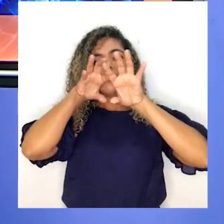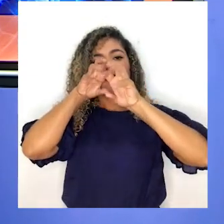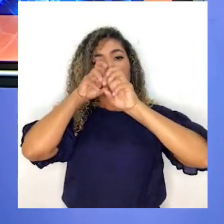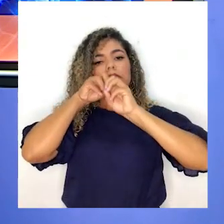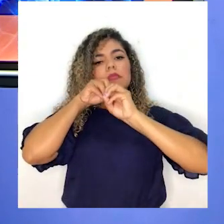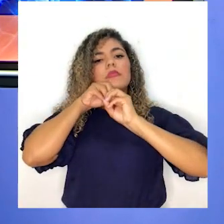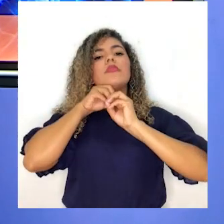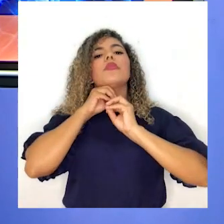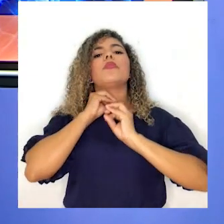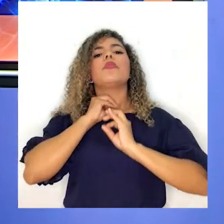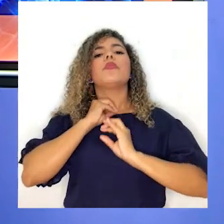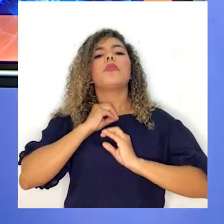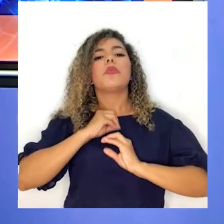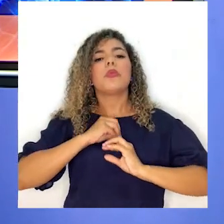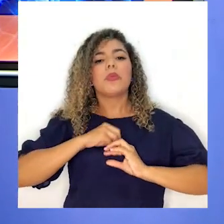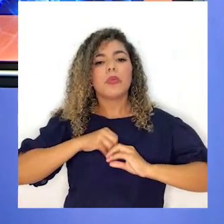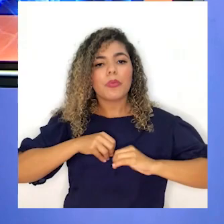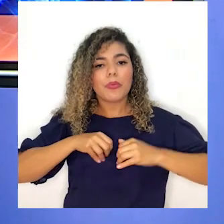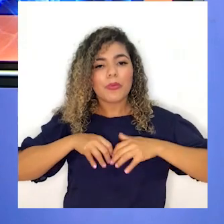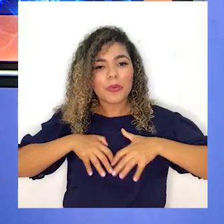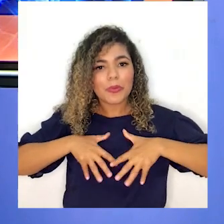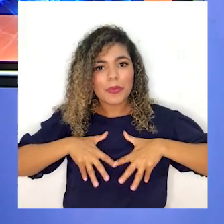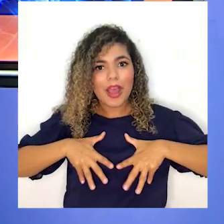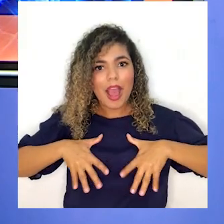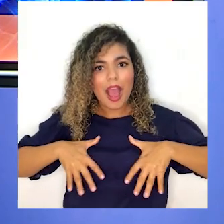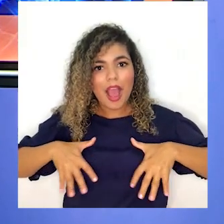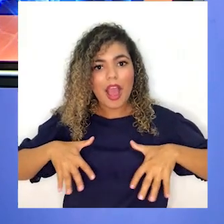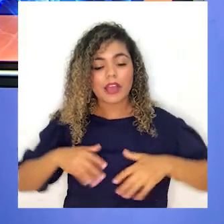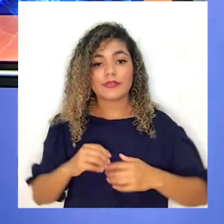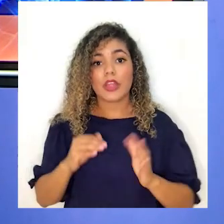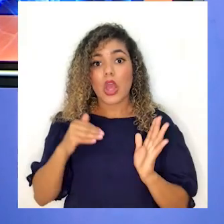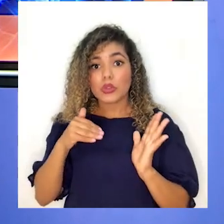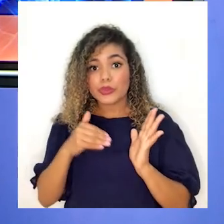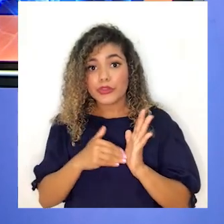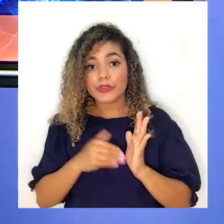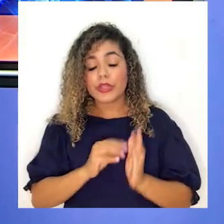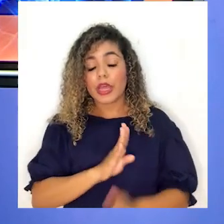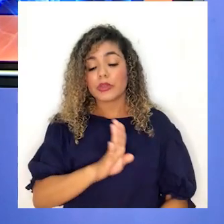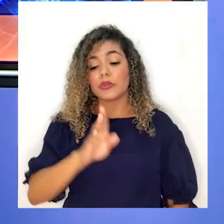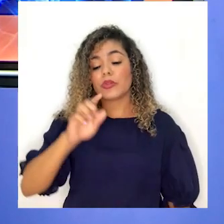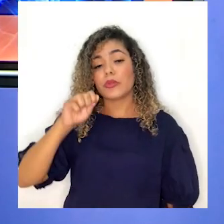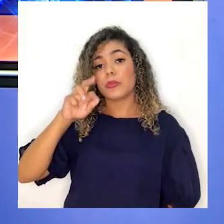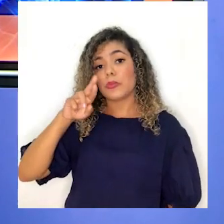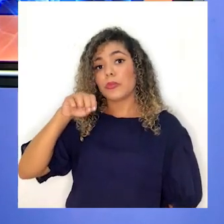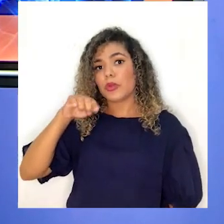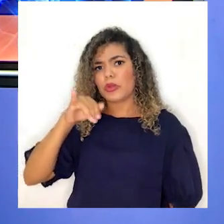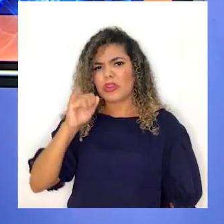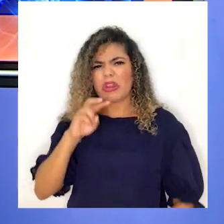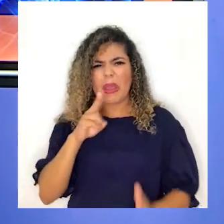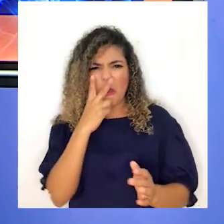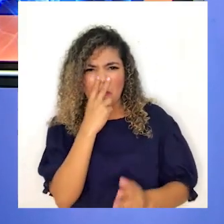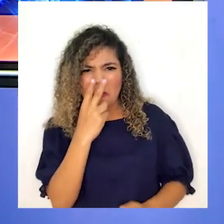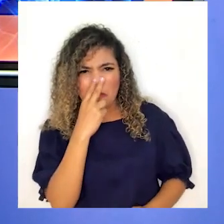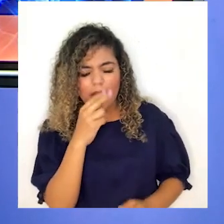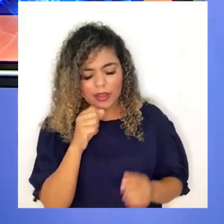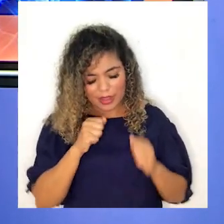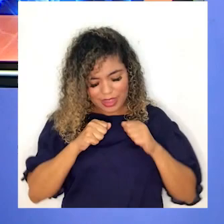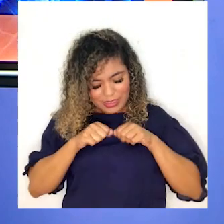pulmões. No final desses bronquíolos, que é como se fossem umas